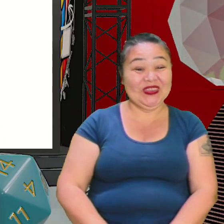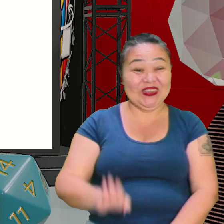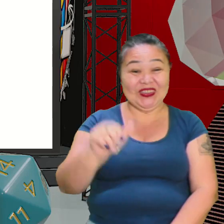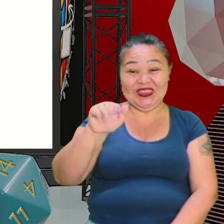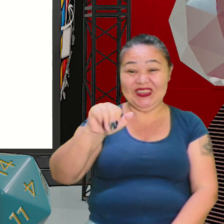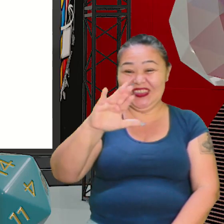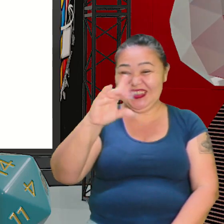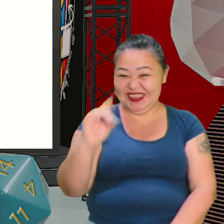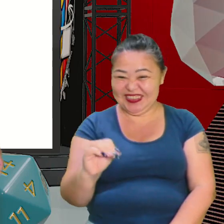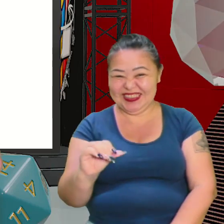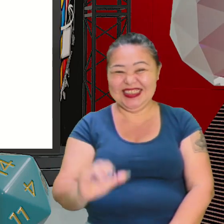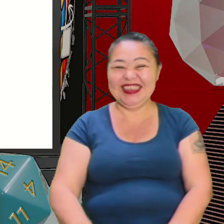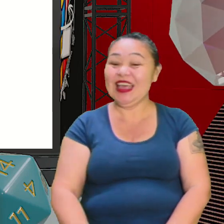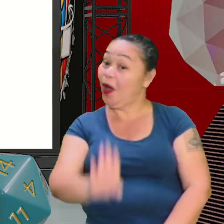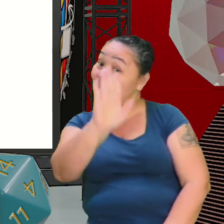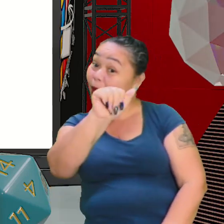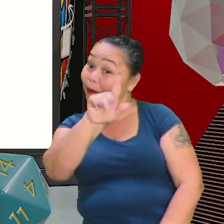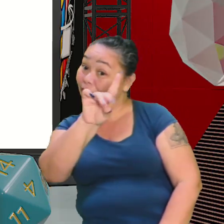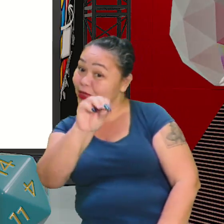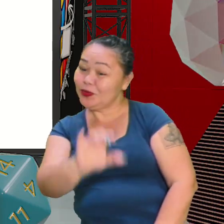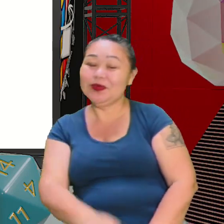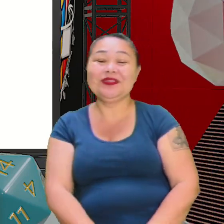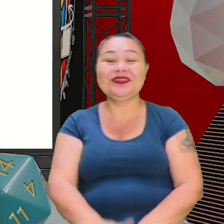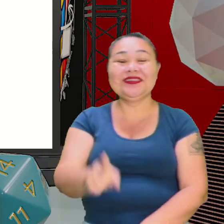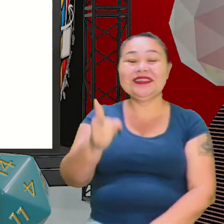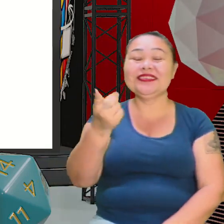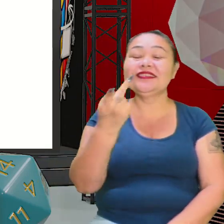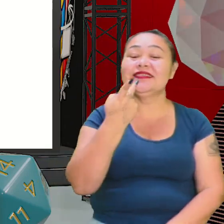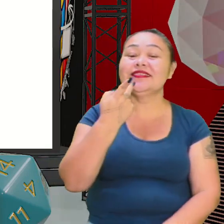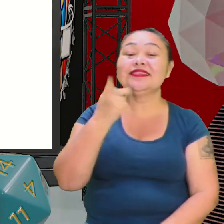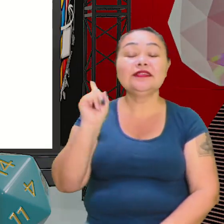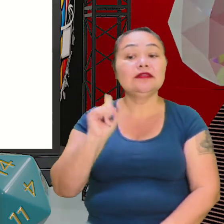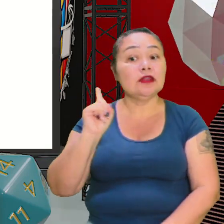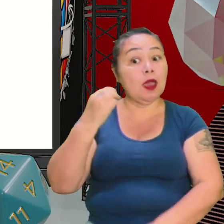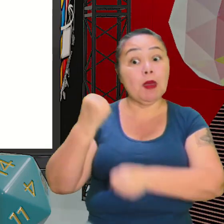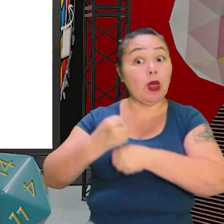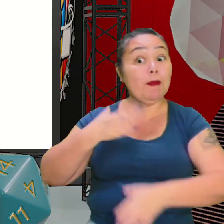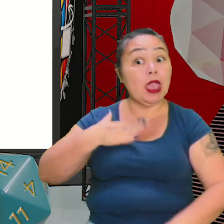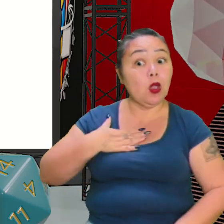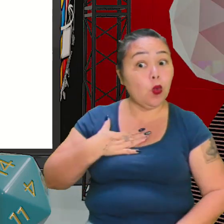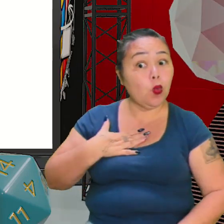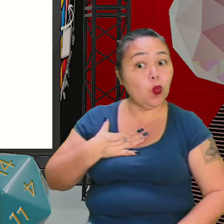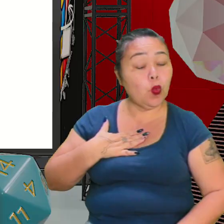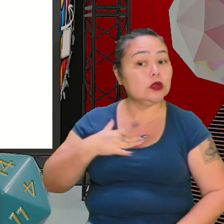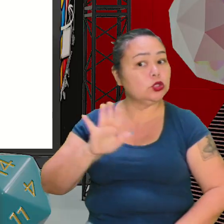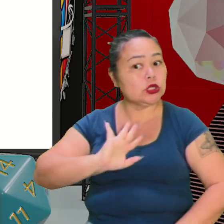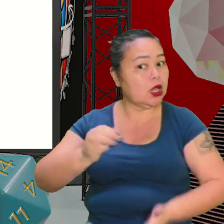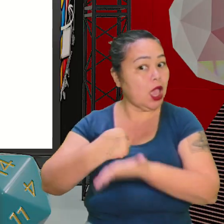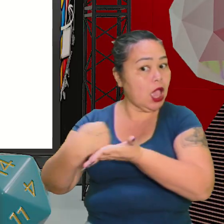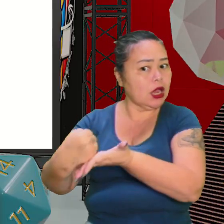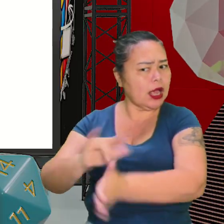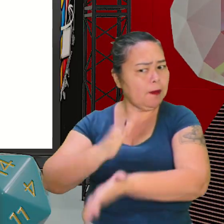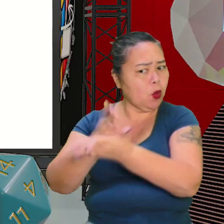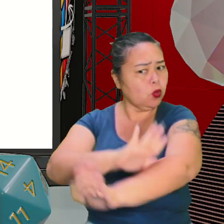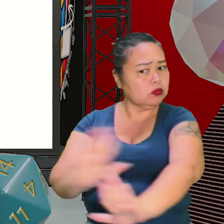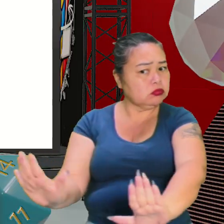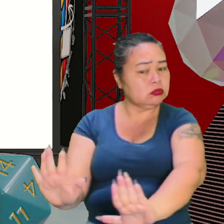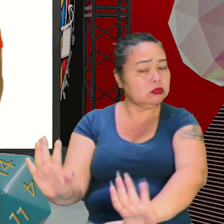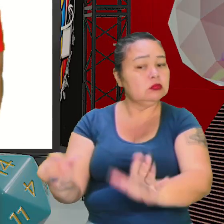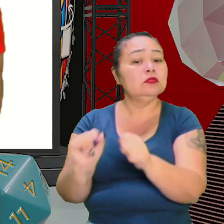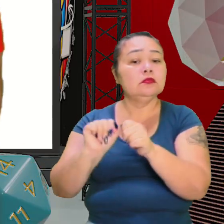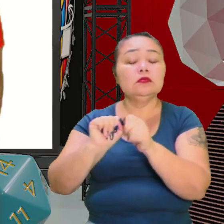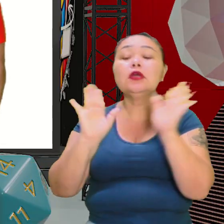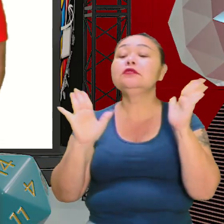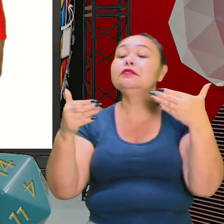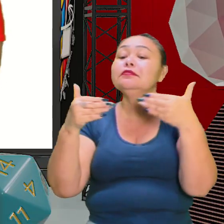barraco. Aí ela fala assim, ó, ô vizinho, vou construir aqui. Não, o muro é meu. Já era, acabou. Porque o